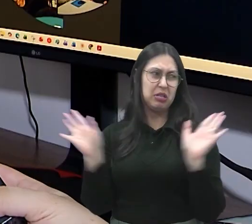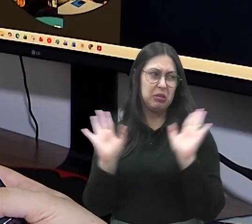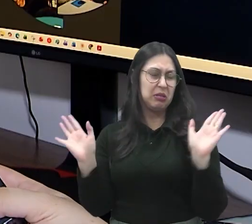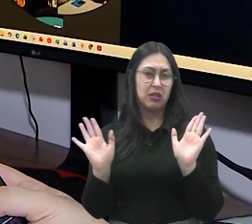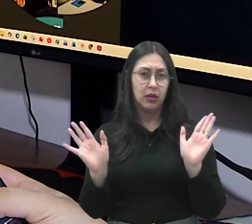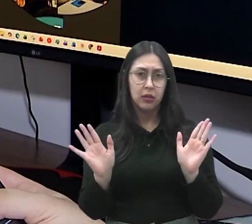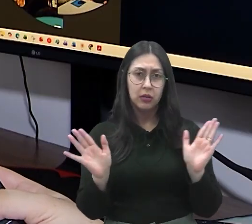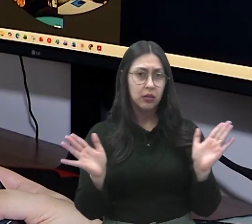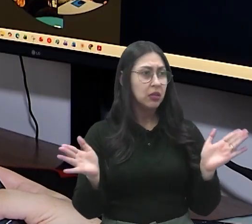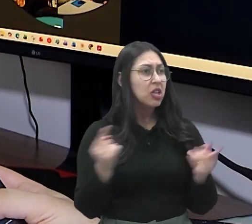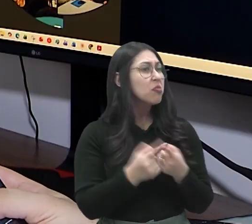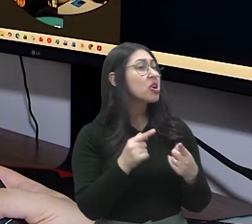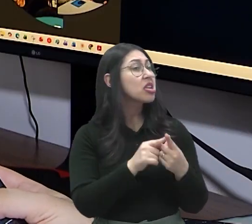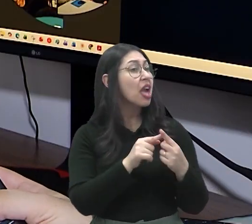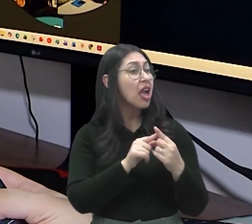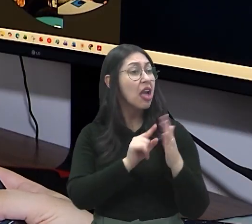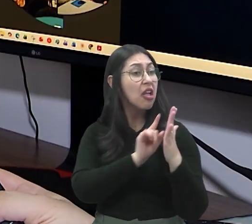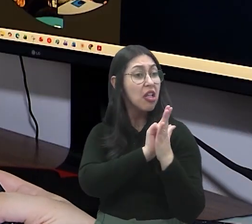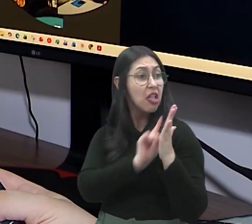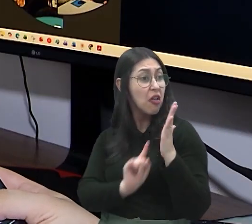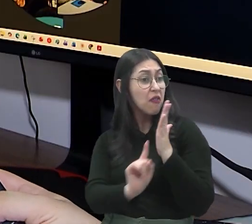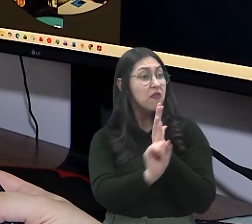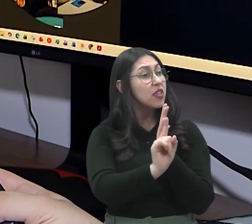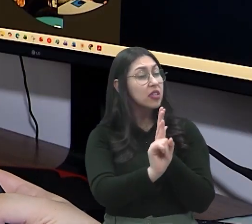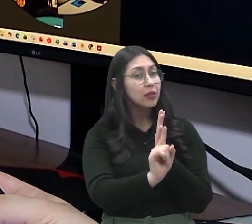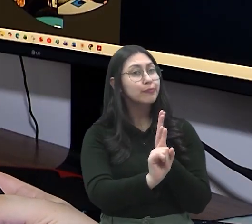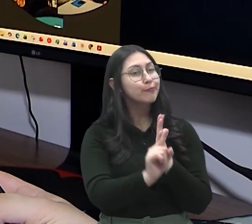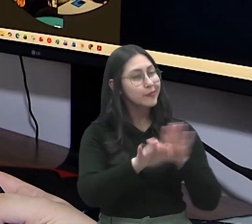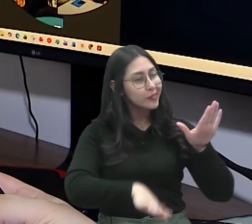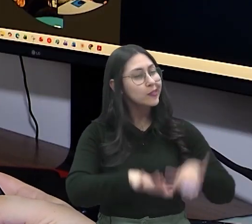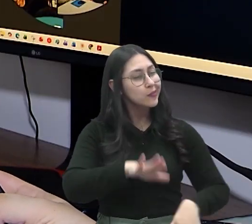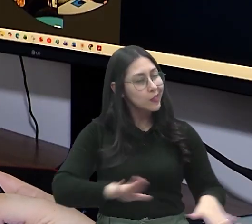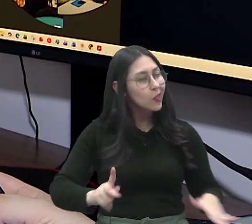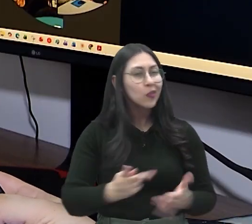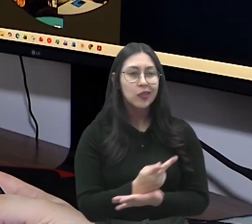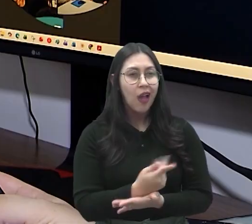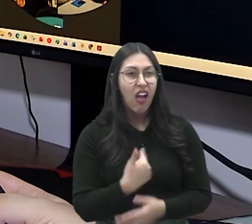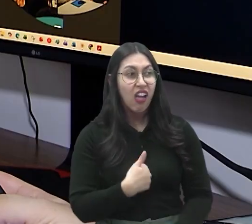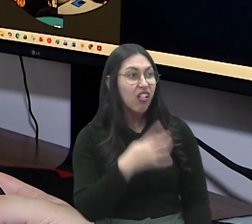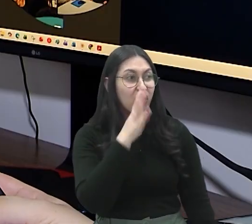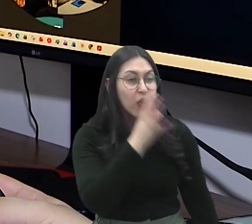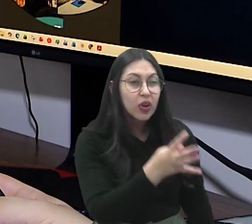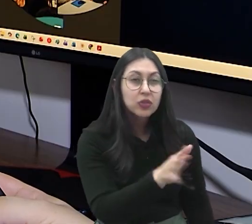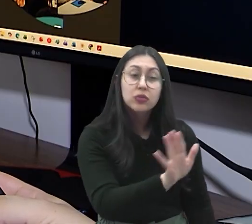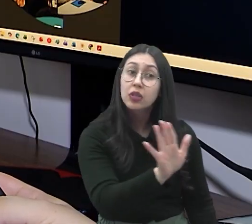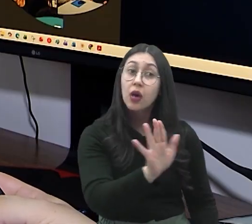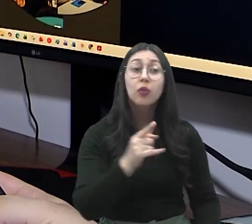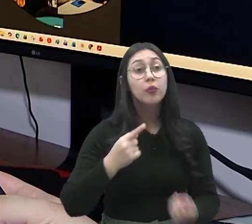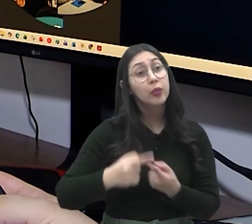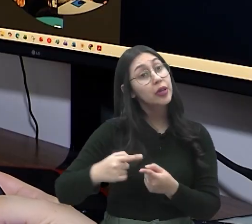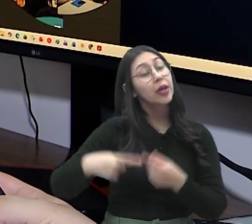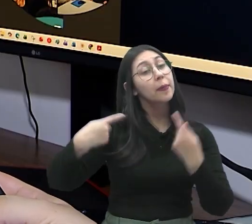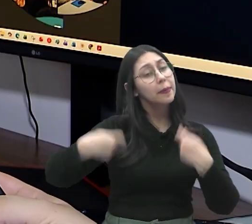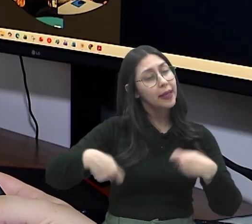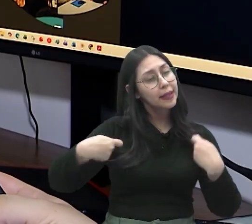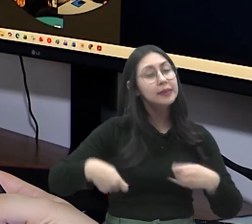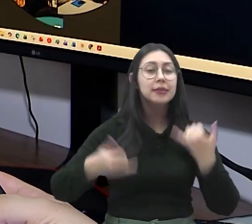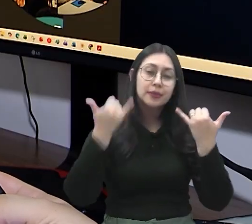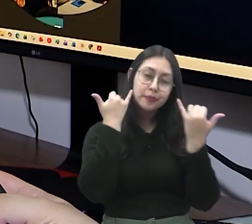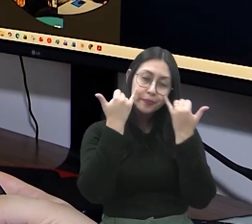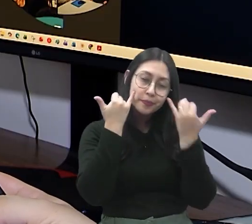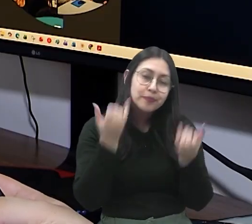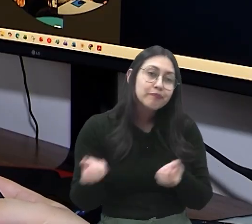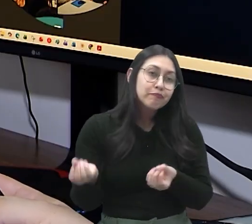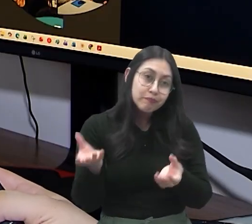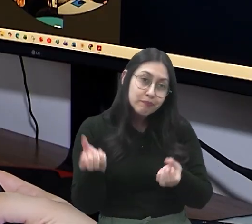pessoas julgando. E o que esse cara tá fulano fila aí? Então tem disso, a sociedade tem disso. E eu não julgo a sociedade por isso. Porque se falta informação,